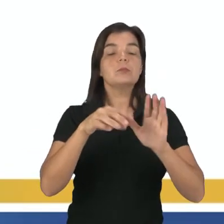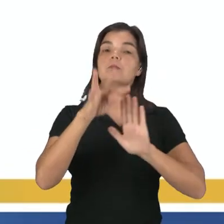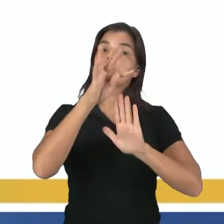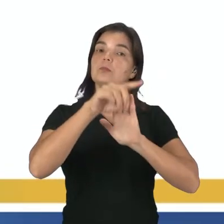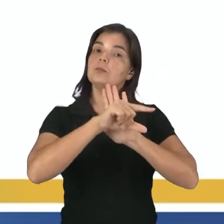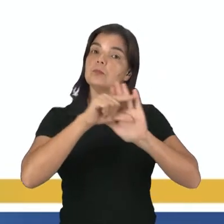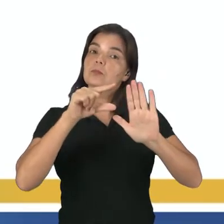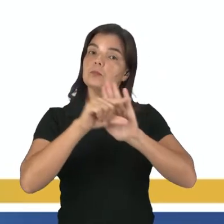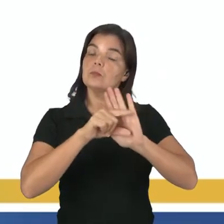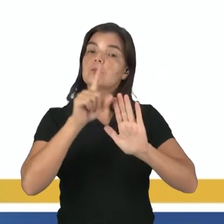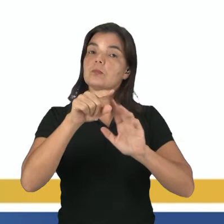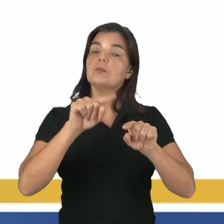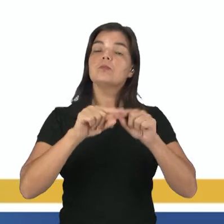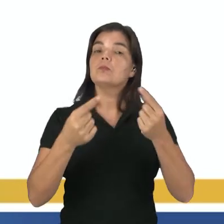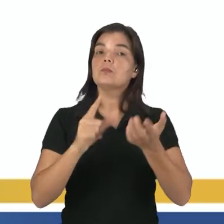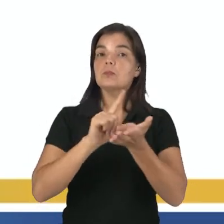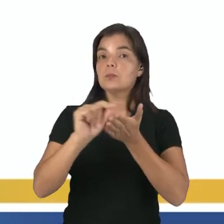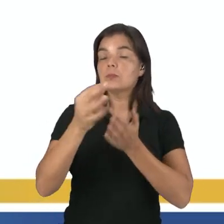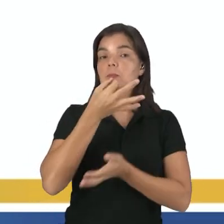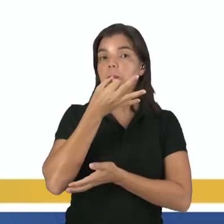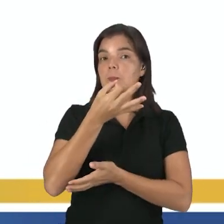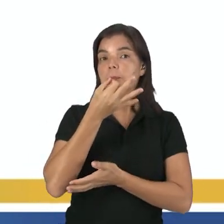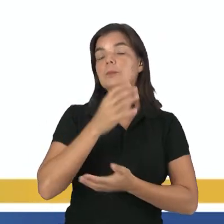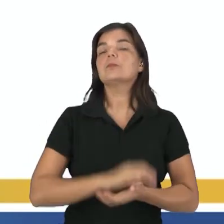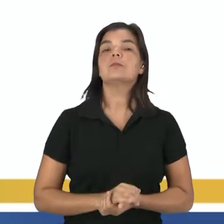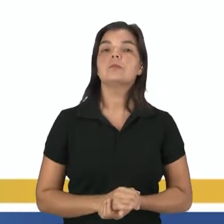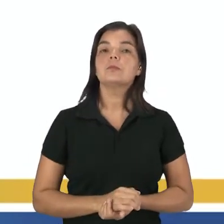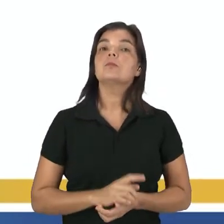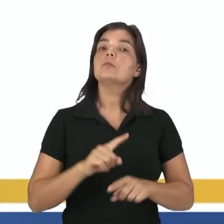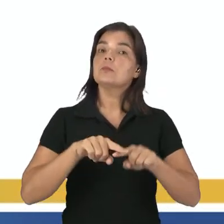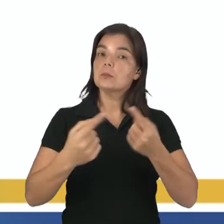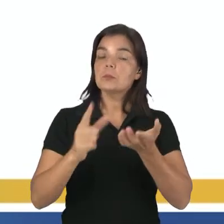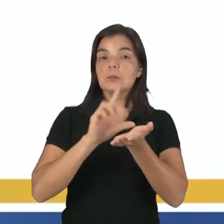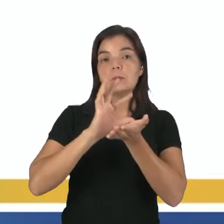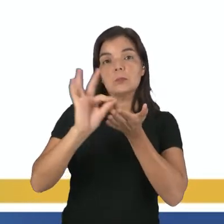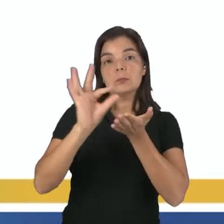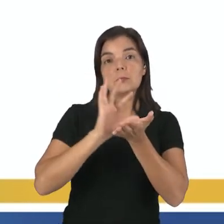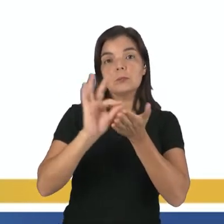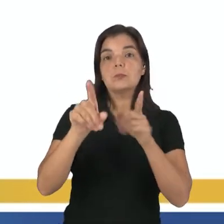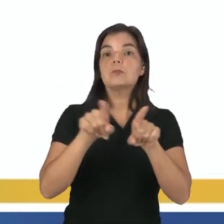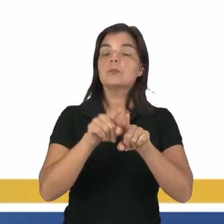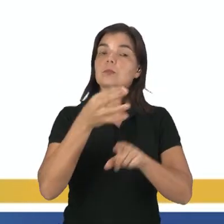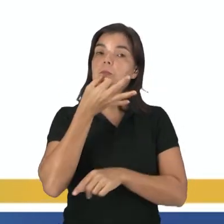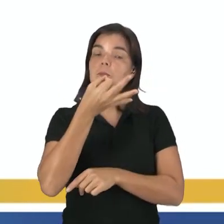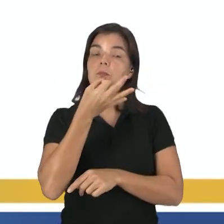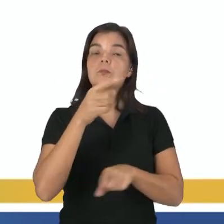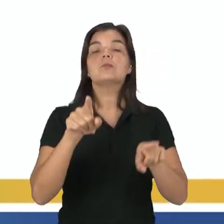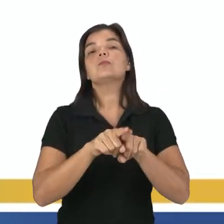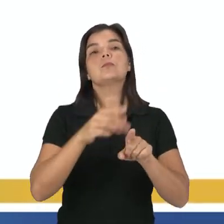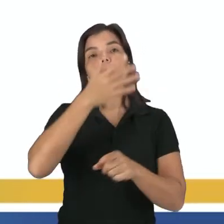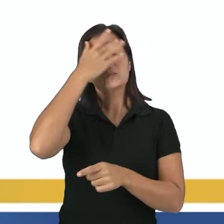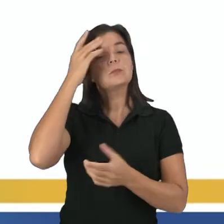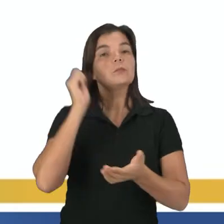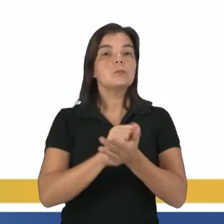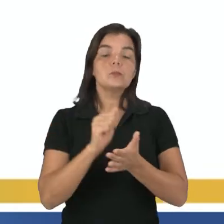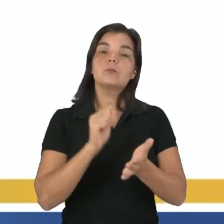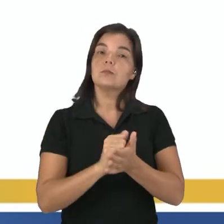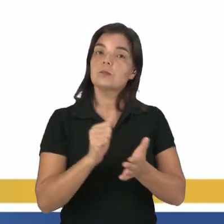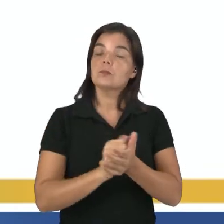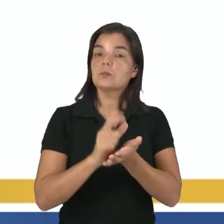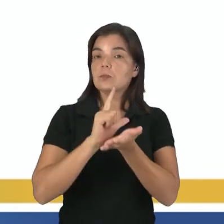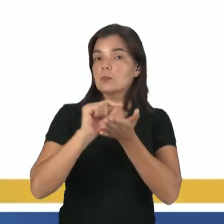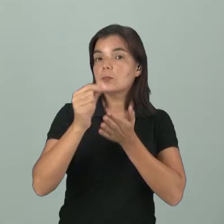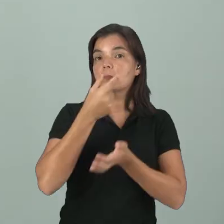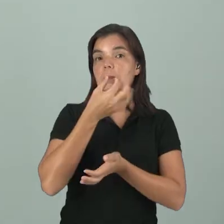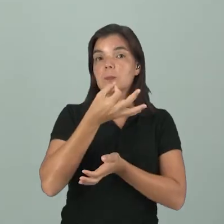trecho que nós lemos se trata de um artigo de opinião. Para ser um artigo de opinião, o articulista, que é aquele que escreve o